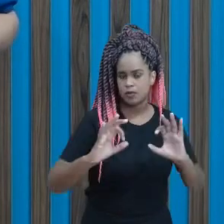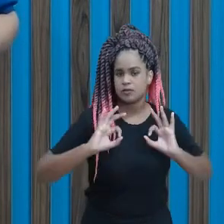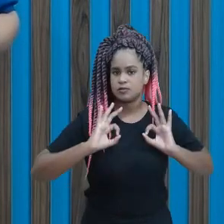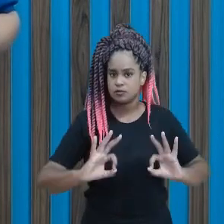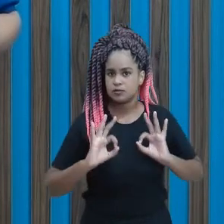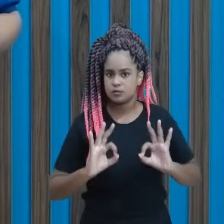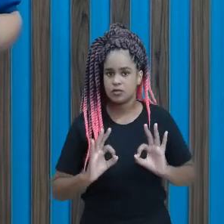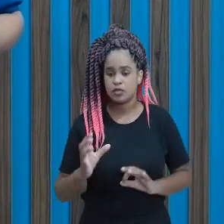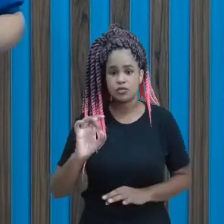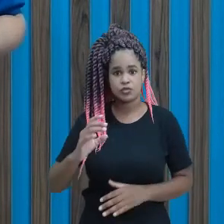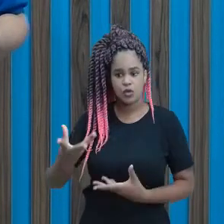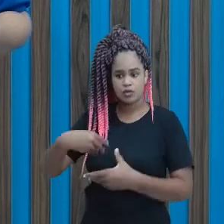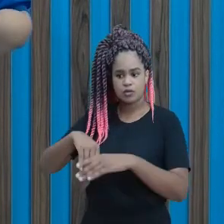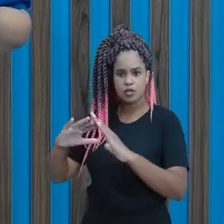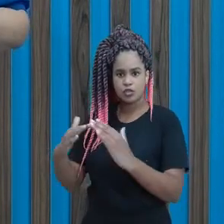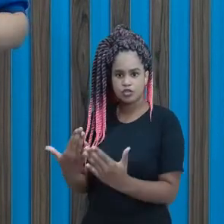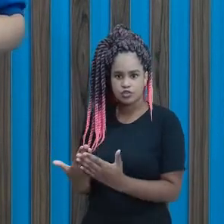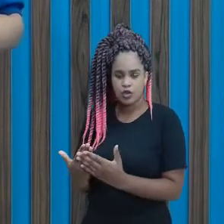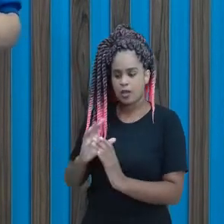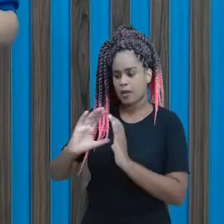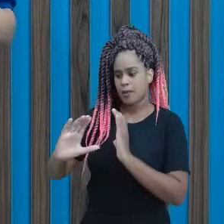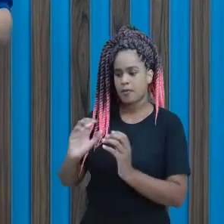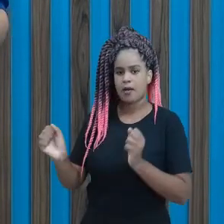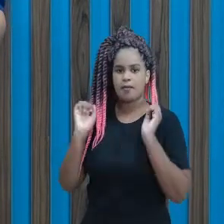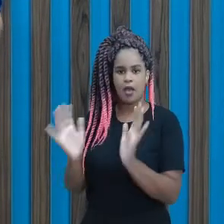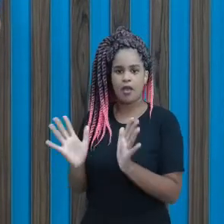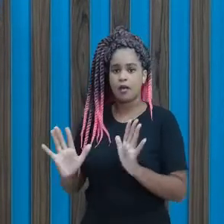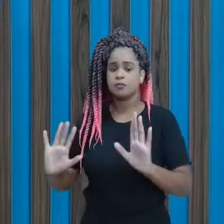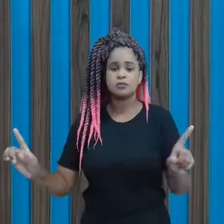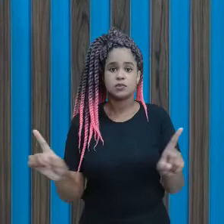não só dentro da escola, mas também